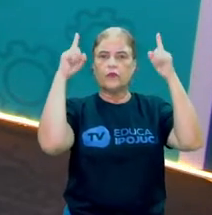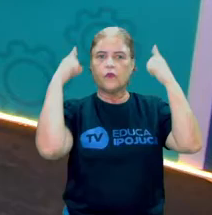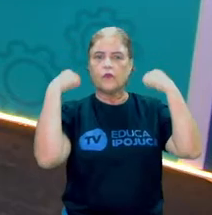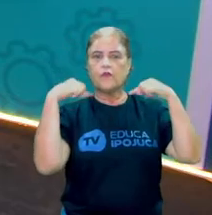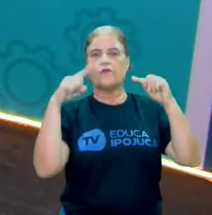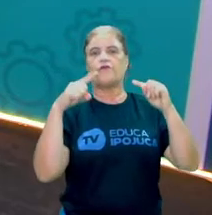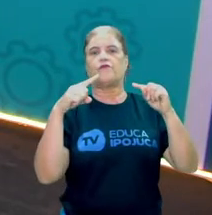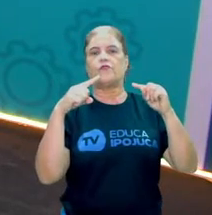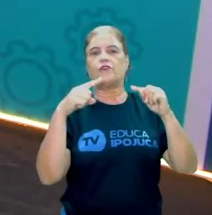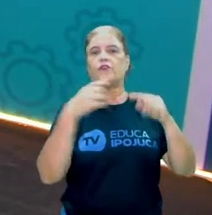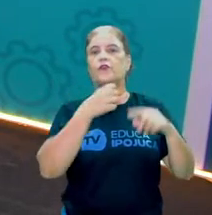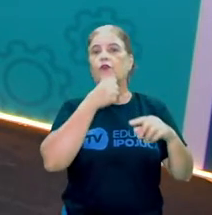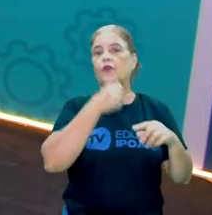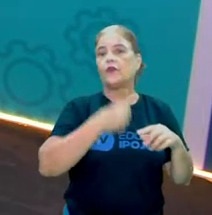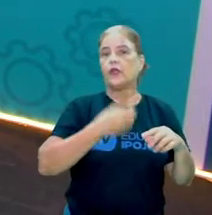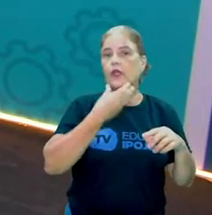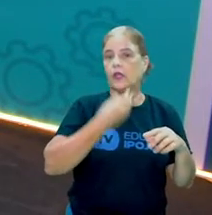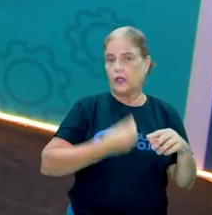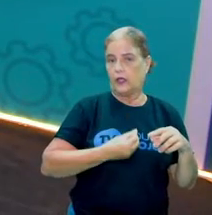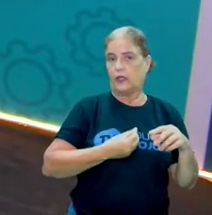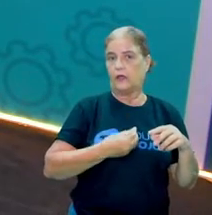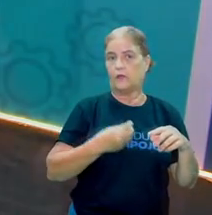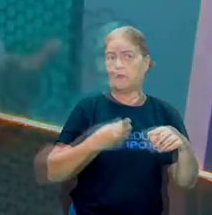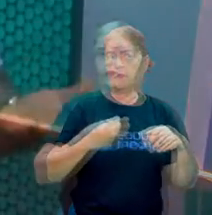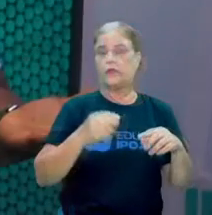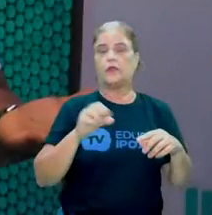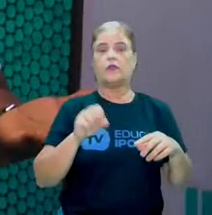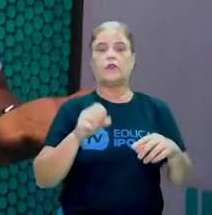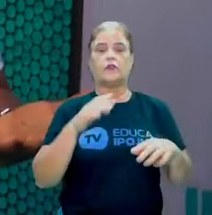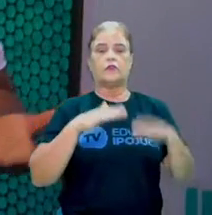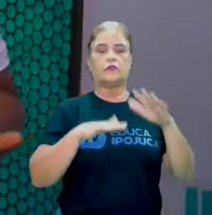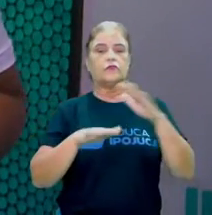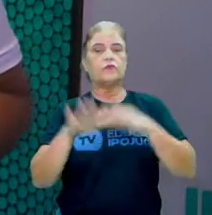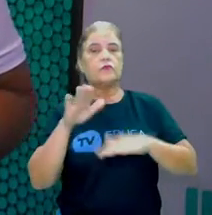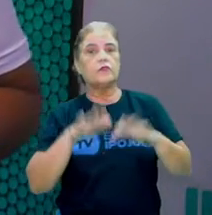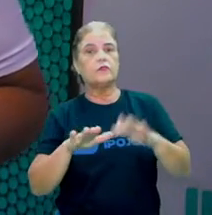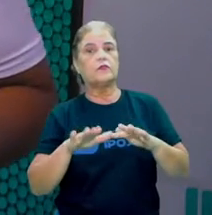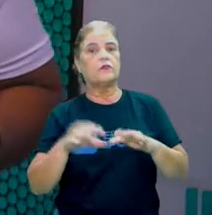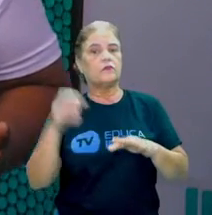de cabras que eles criavam naquela época.